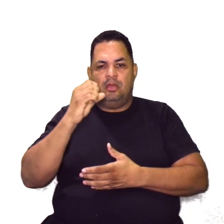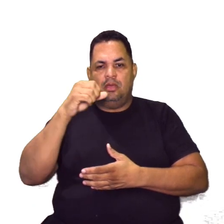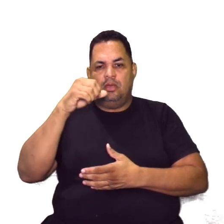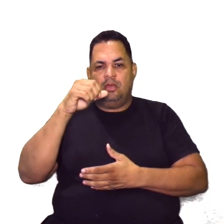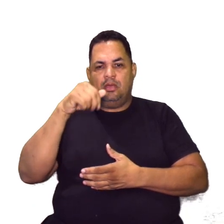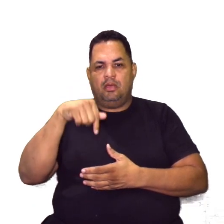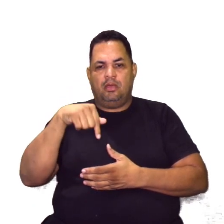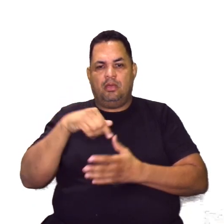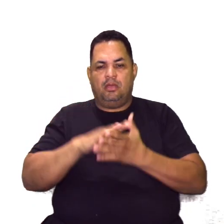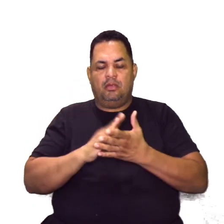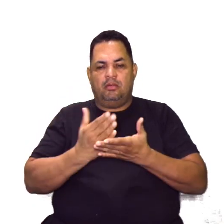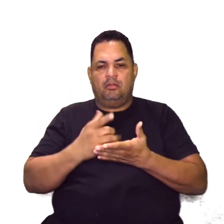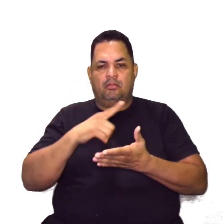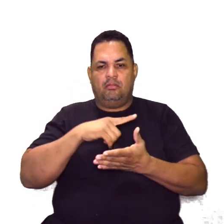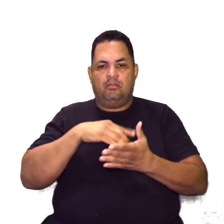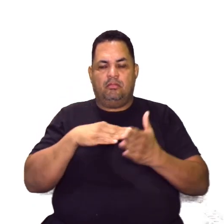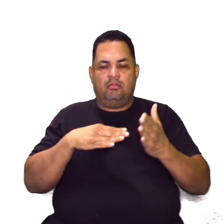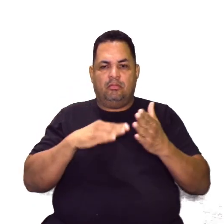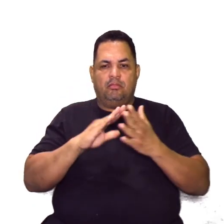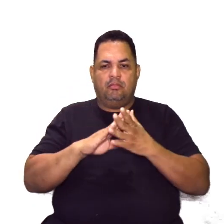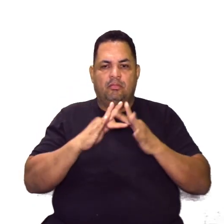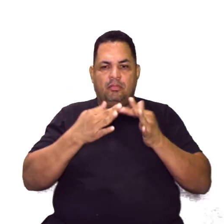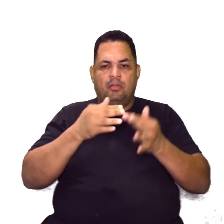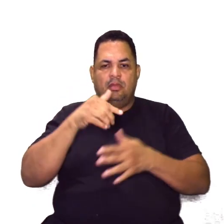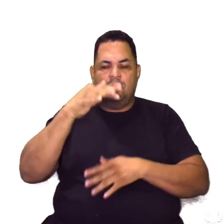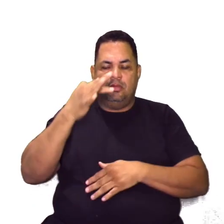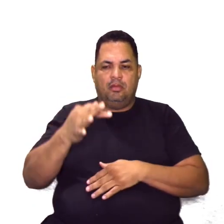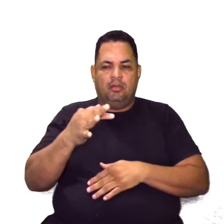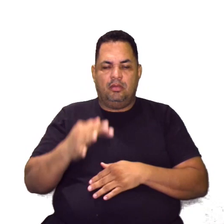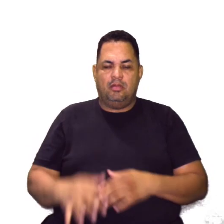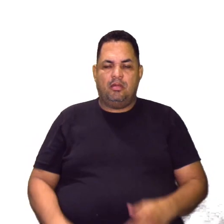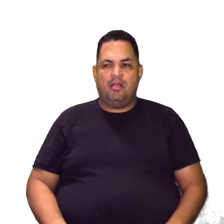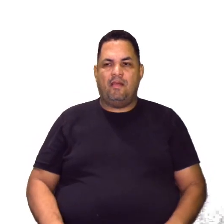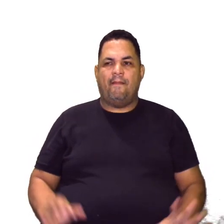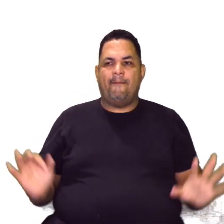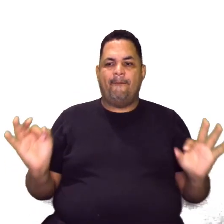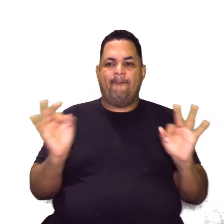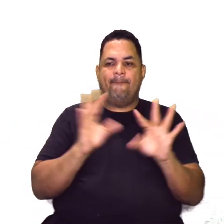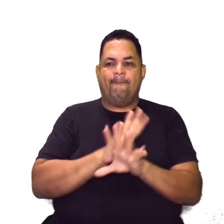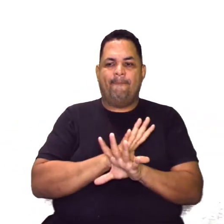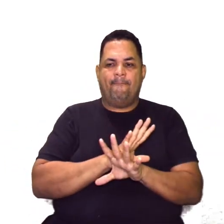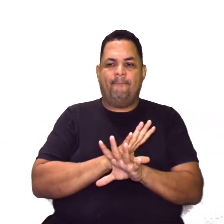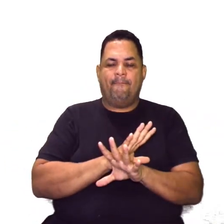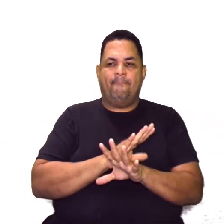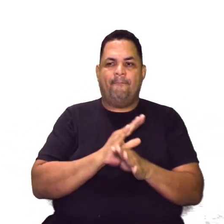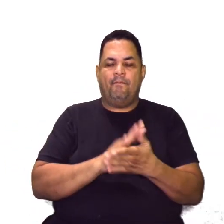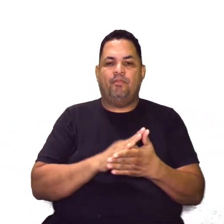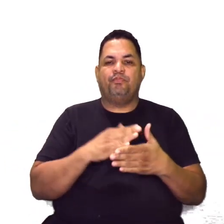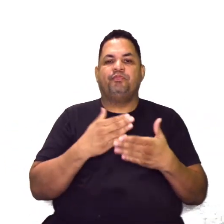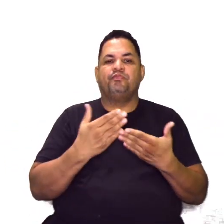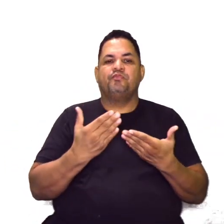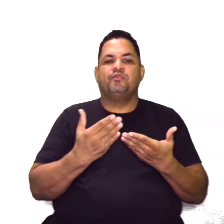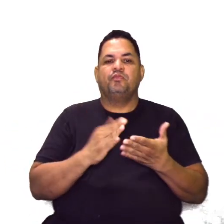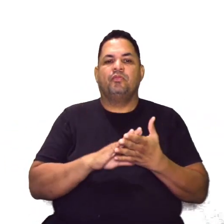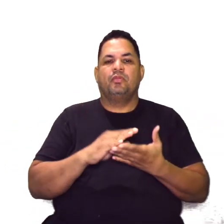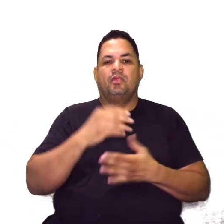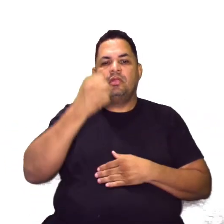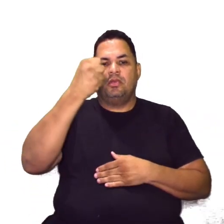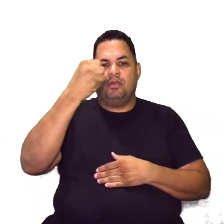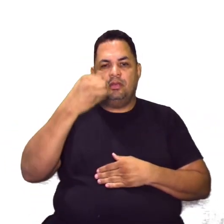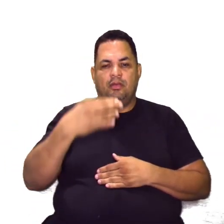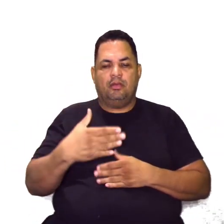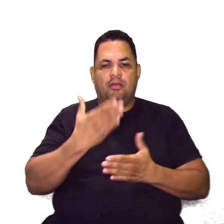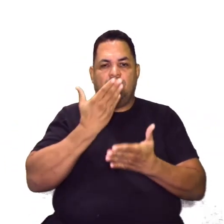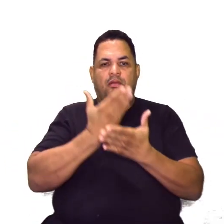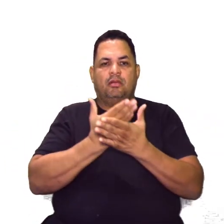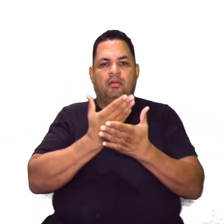a distribuição eletrônica, terminam no subnível F. Portanto, diante dos comentários durante